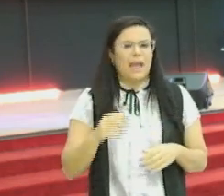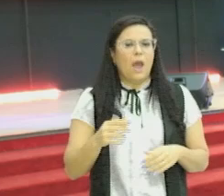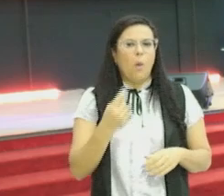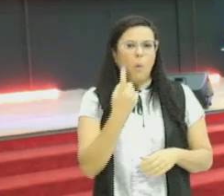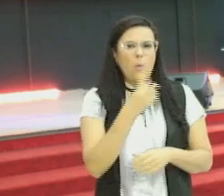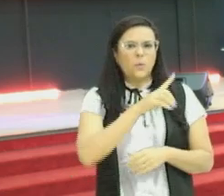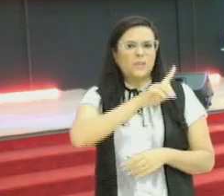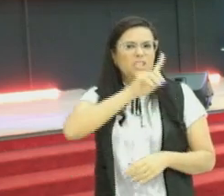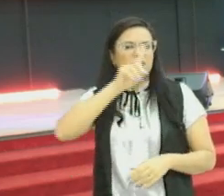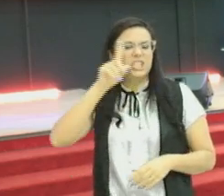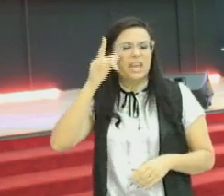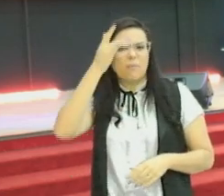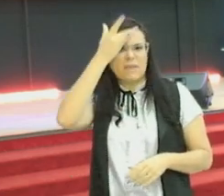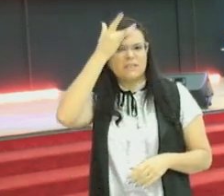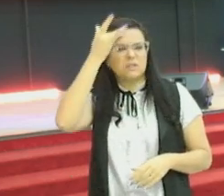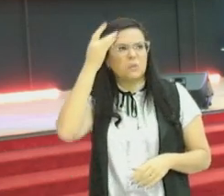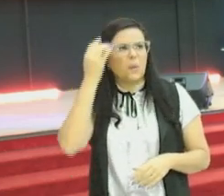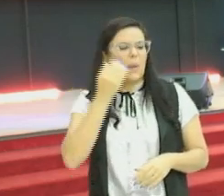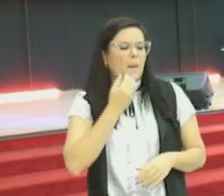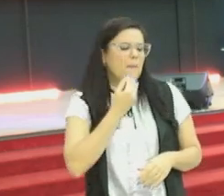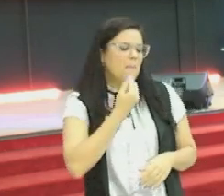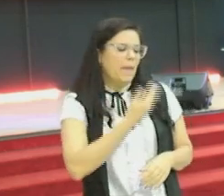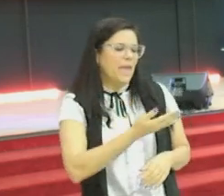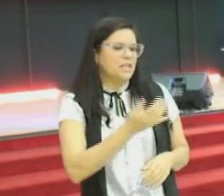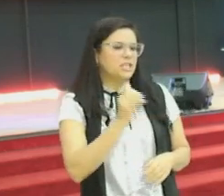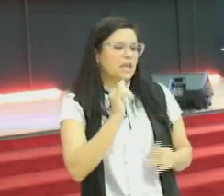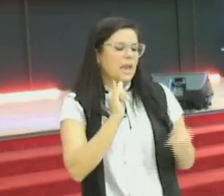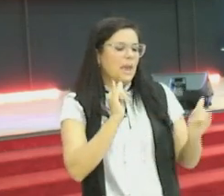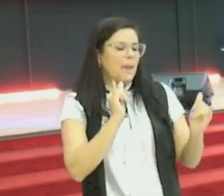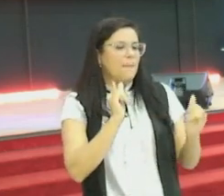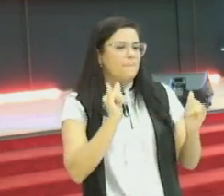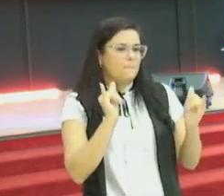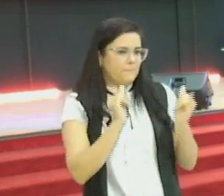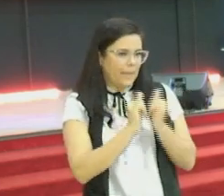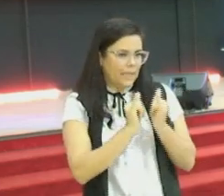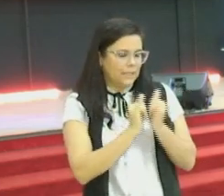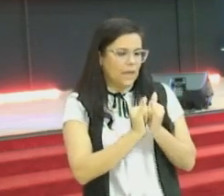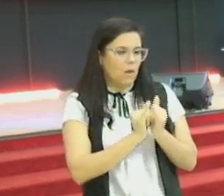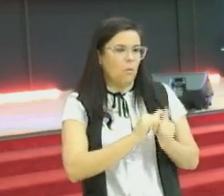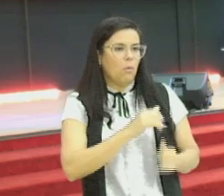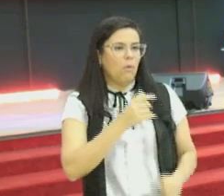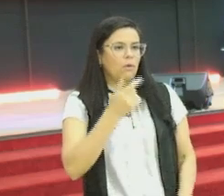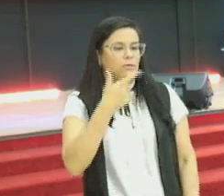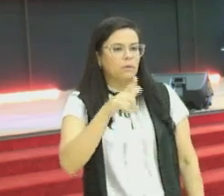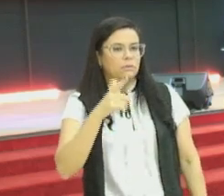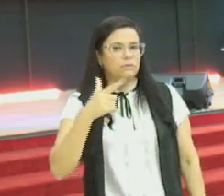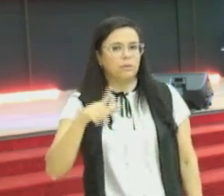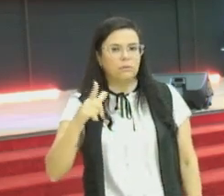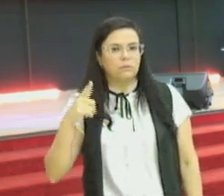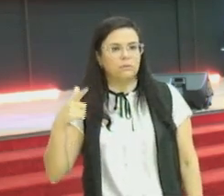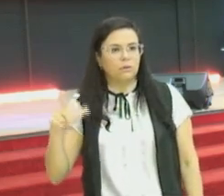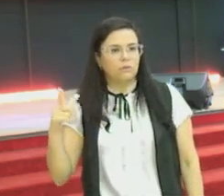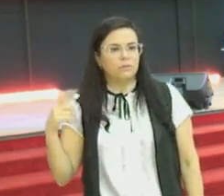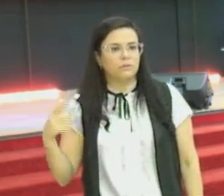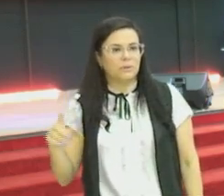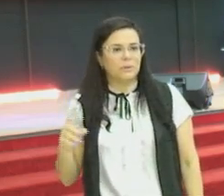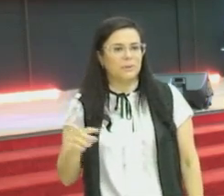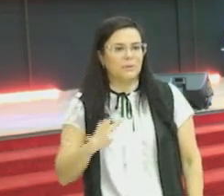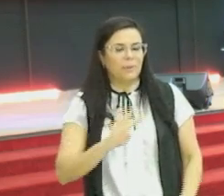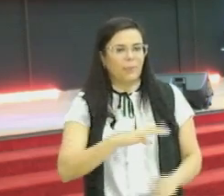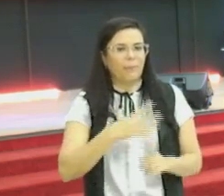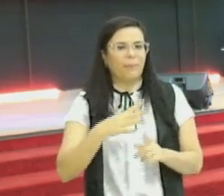que na terceira vez, na segunda vez, você já dizer, ó, agora chega, agora basta. Eu já